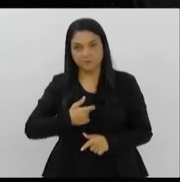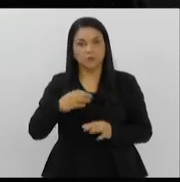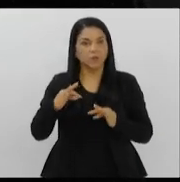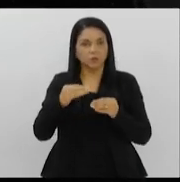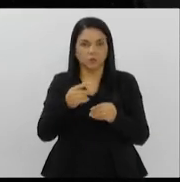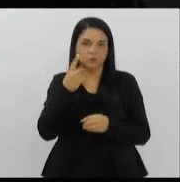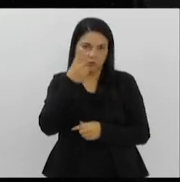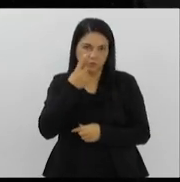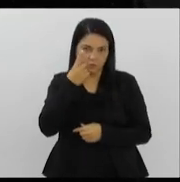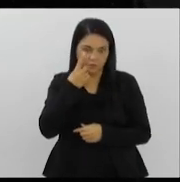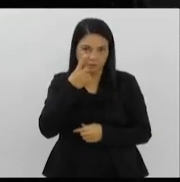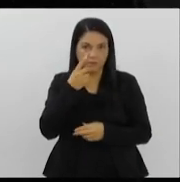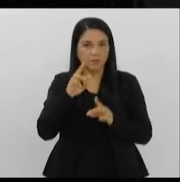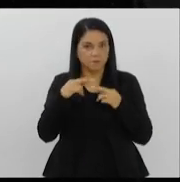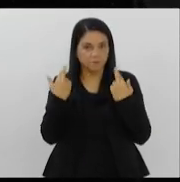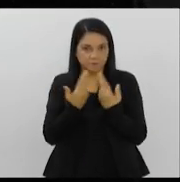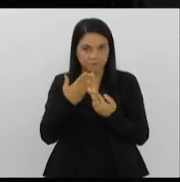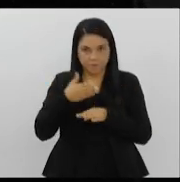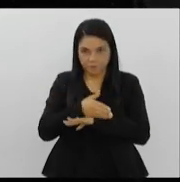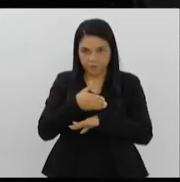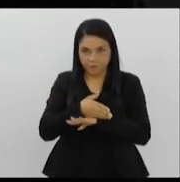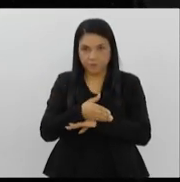todos, a síntese